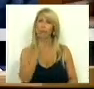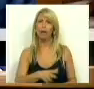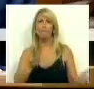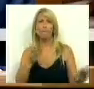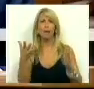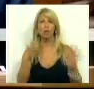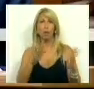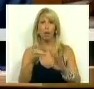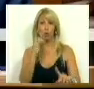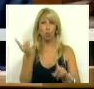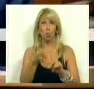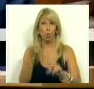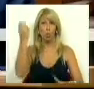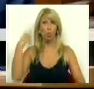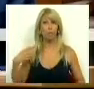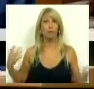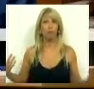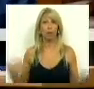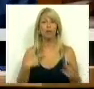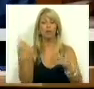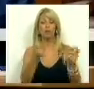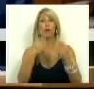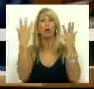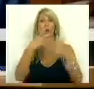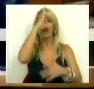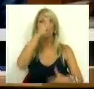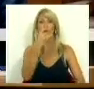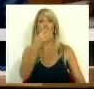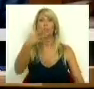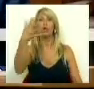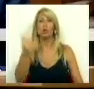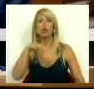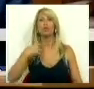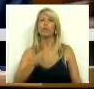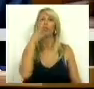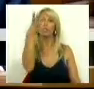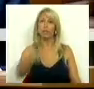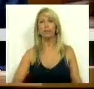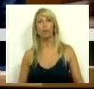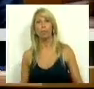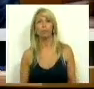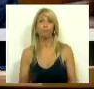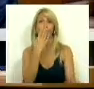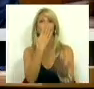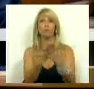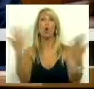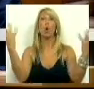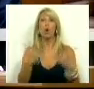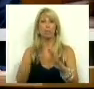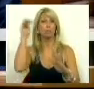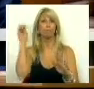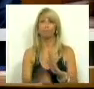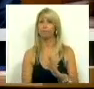cerca de um ano atrás, durante o debate do Orçamento de Estado para 2012, os verdes diziam: estamos perante um orçamento